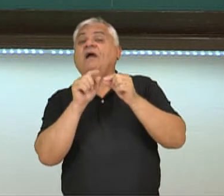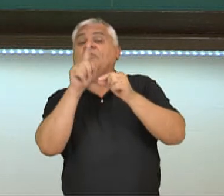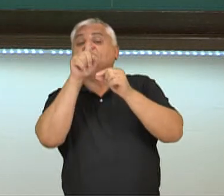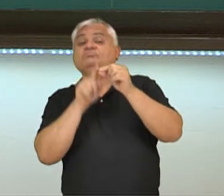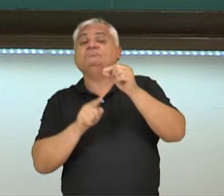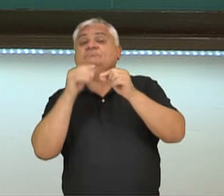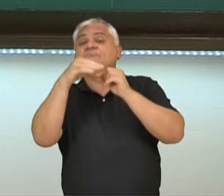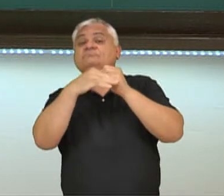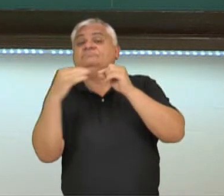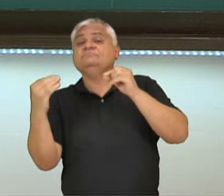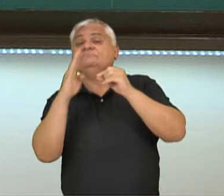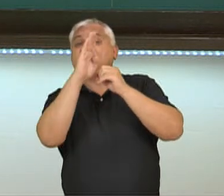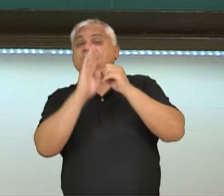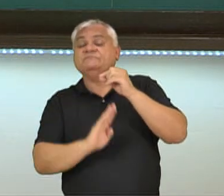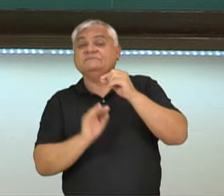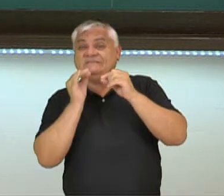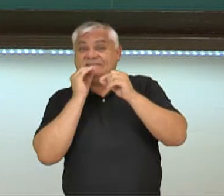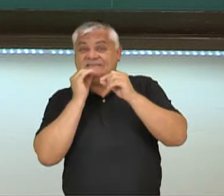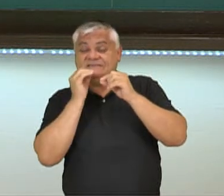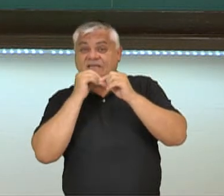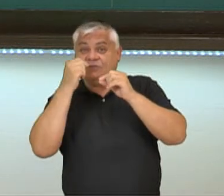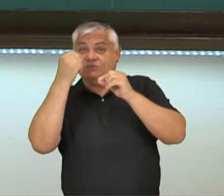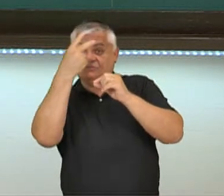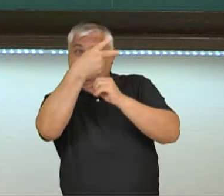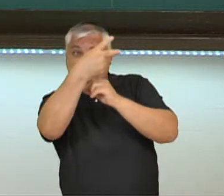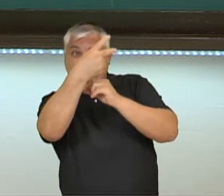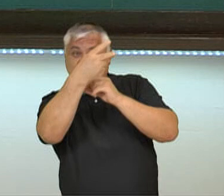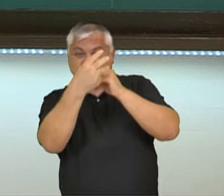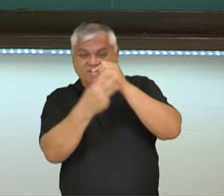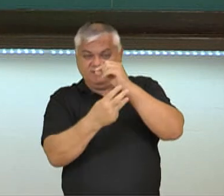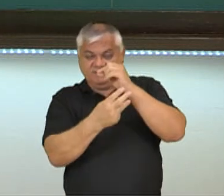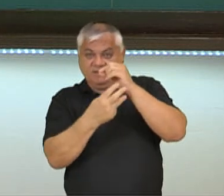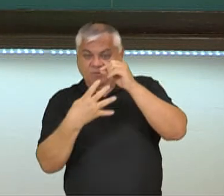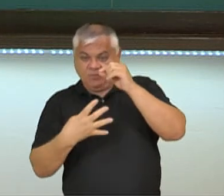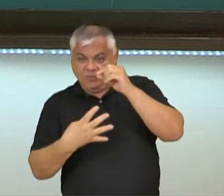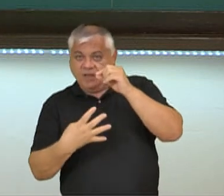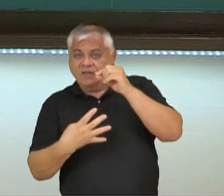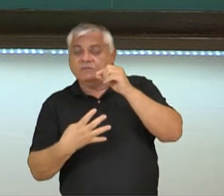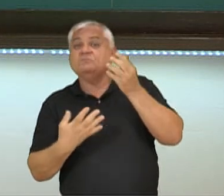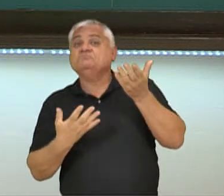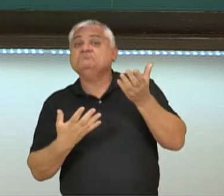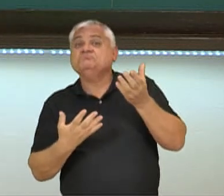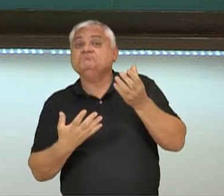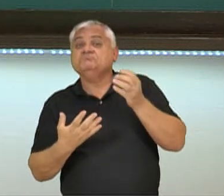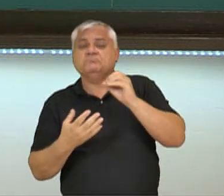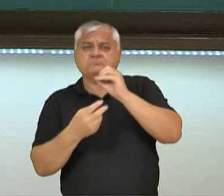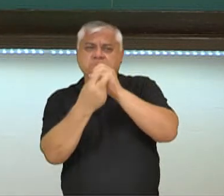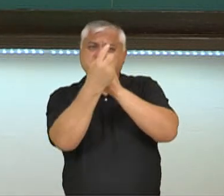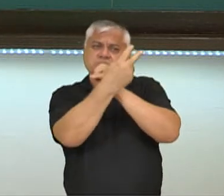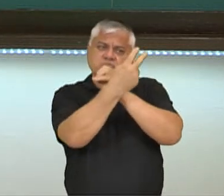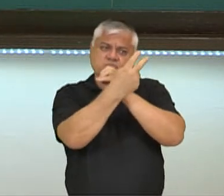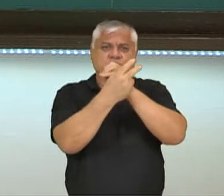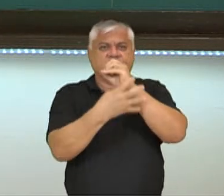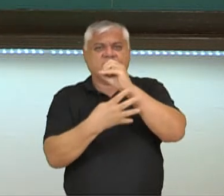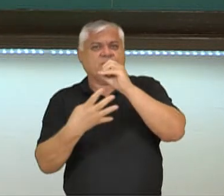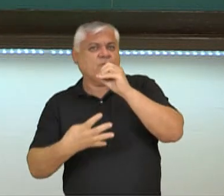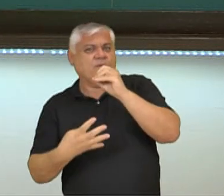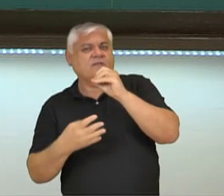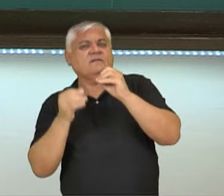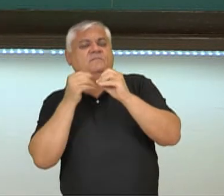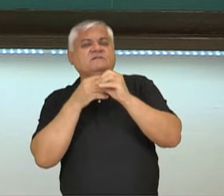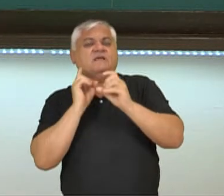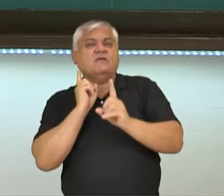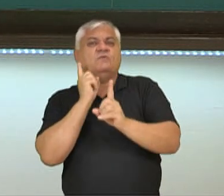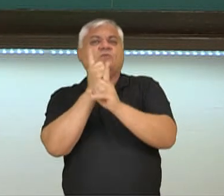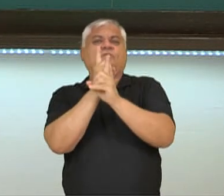menor determinação estiver no segundo, terceiro ou quarto quadrante, fazer aí a redução ao primeiro quadrante para